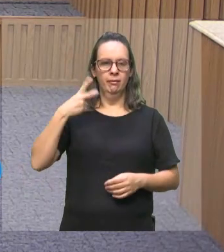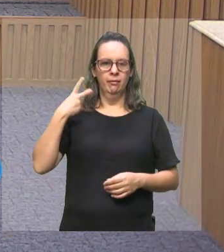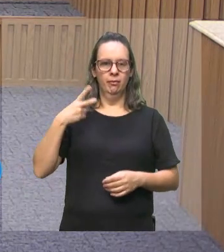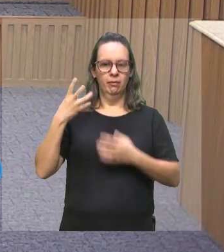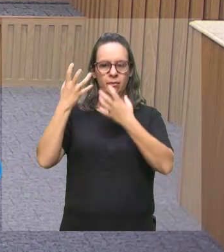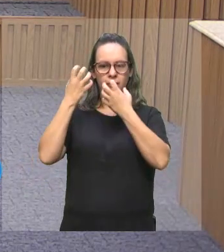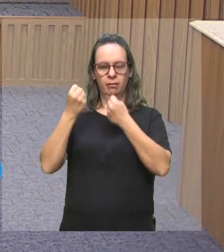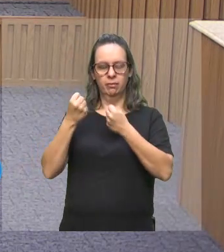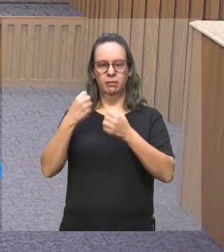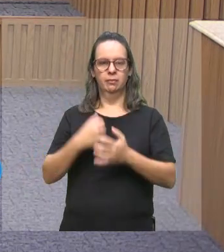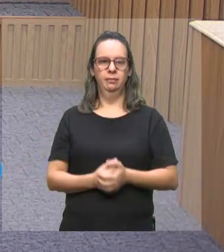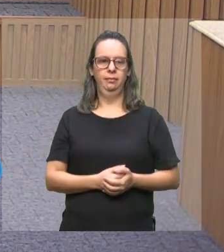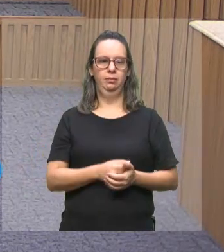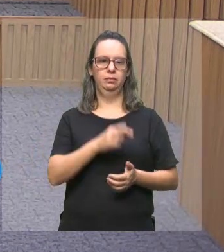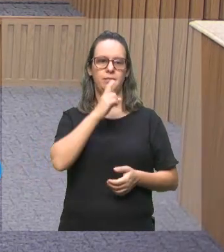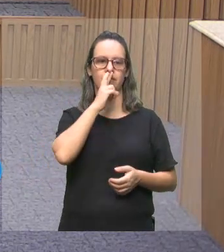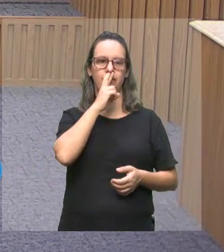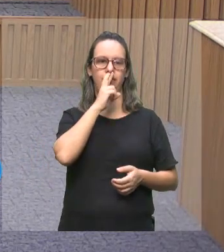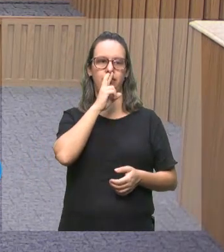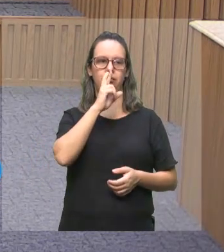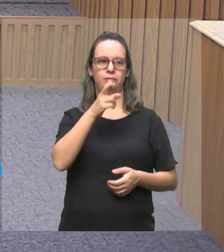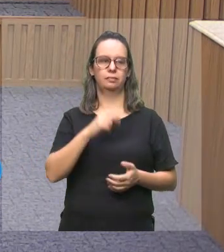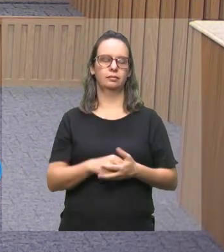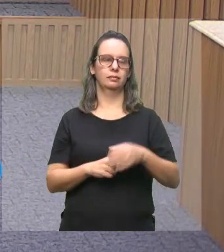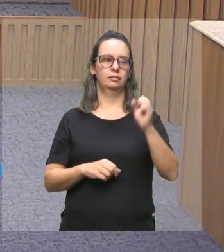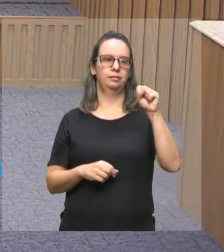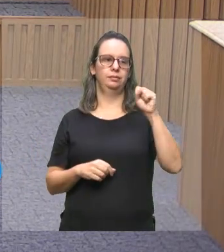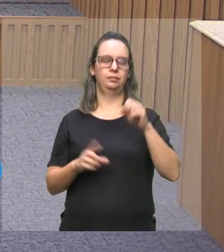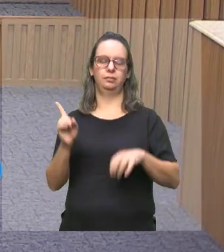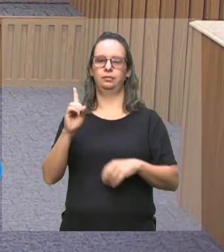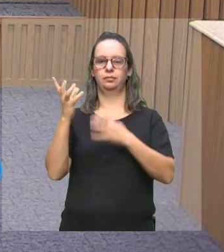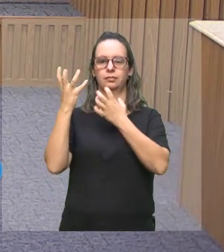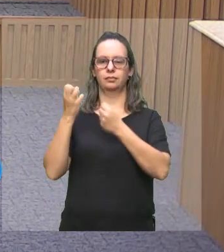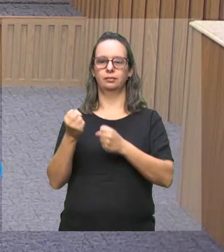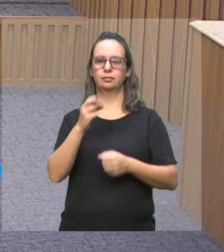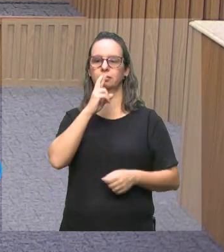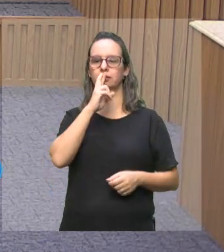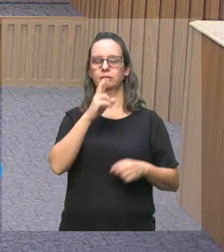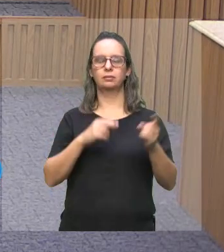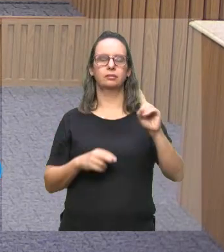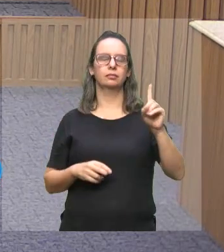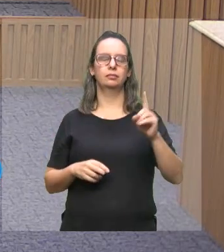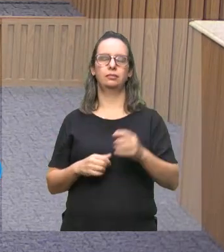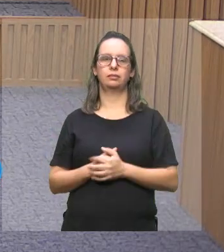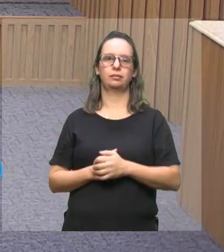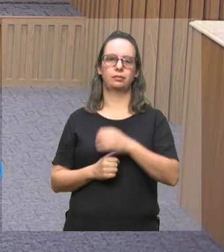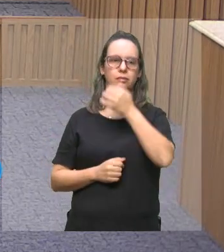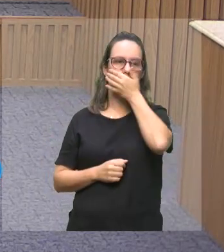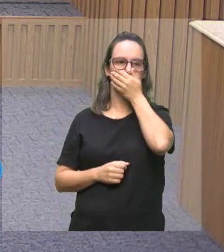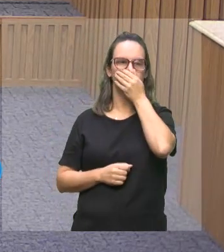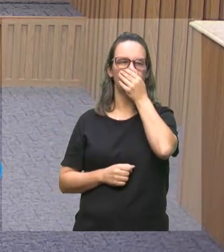forem favoráveis à aprovação da emenda, respondam sim. Os que forem contrários, respondam não.